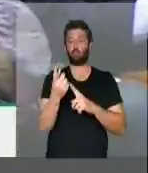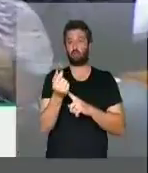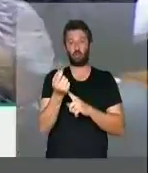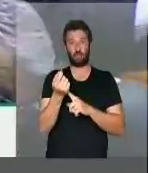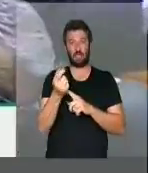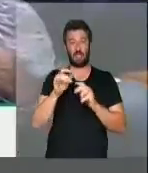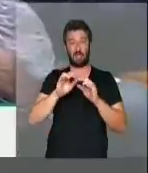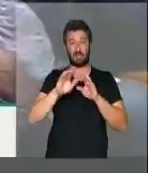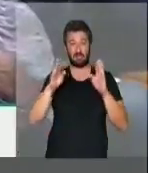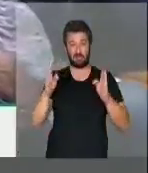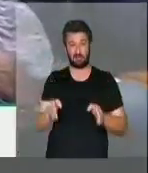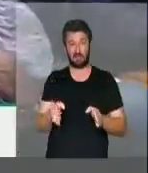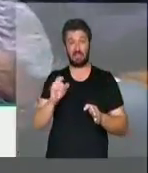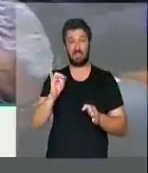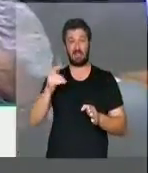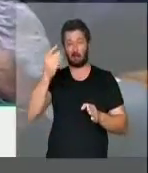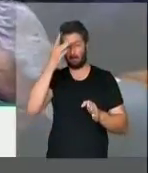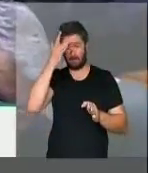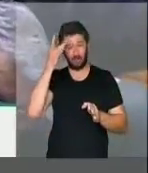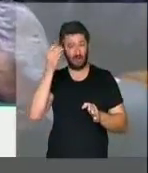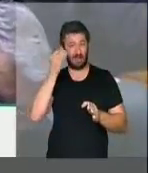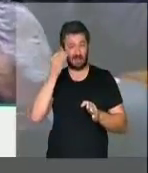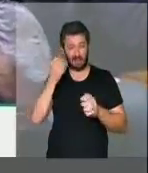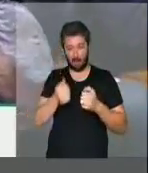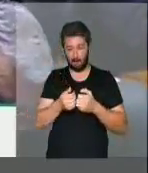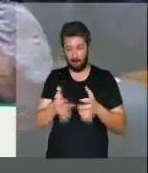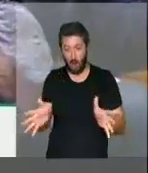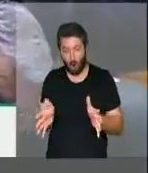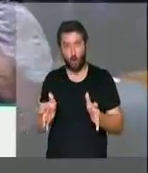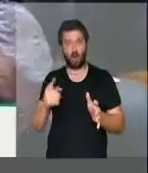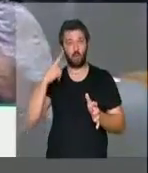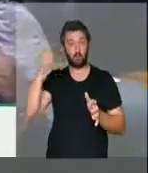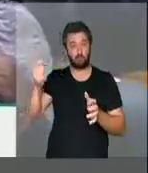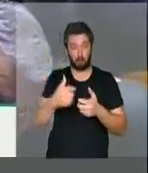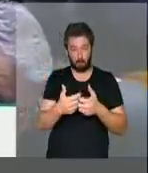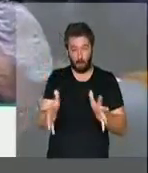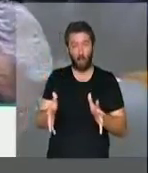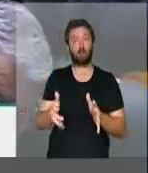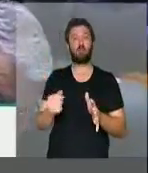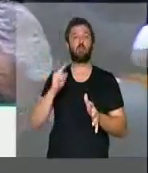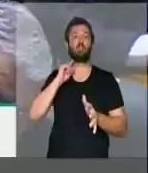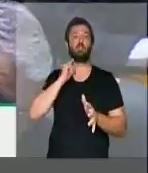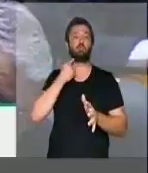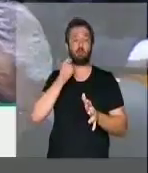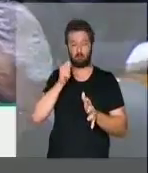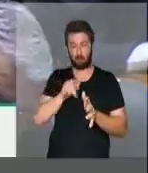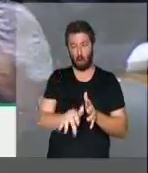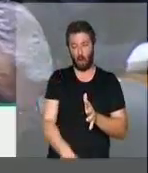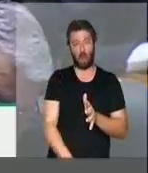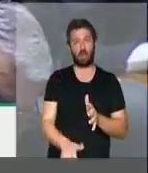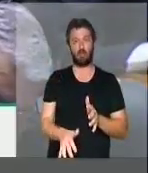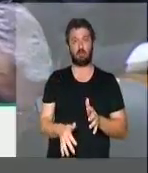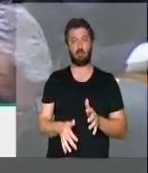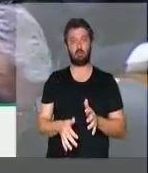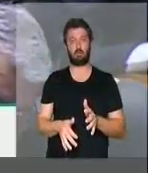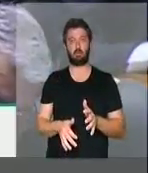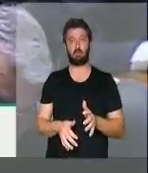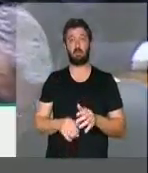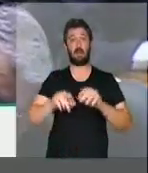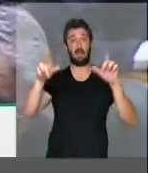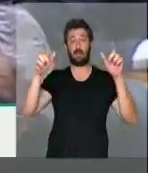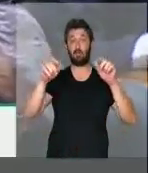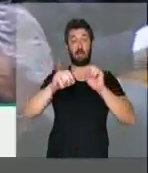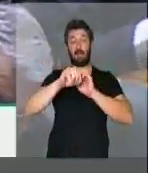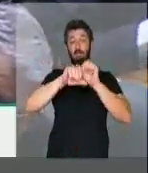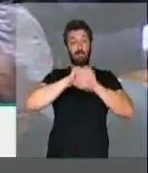em caso de arrombamentos, de explosão de caixas eletrônicas. Essa tecnologia vai zerar e vai reduzir